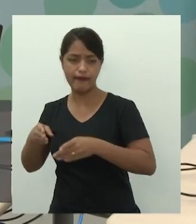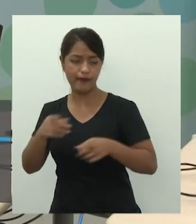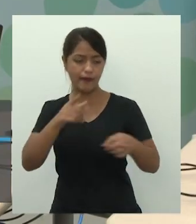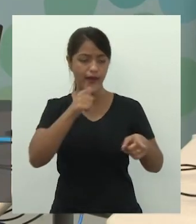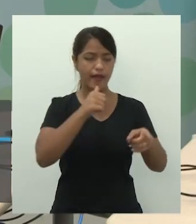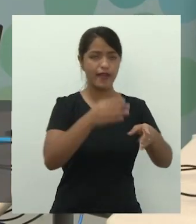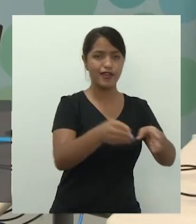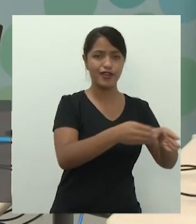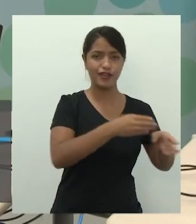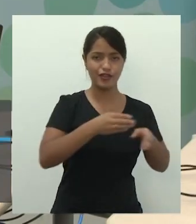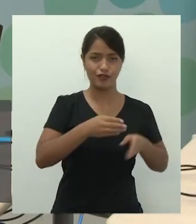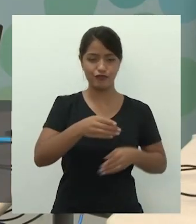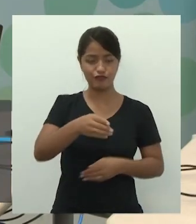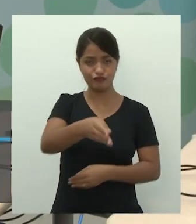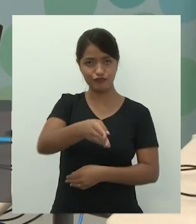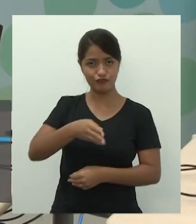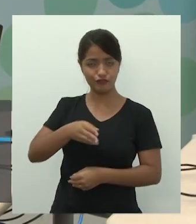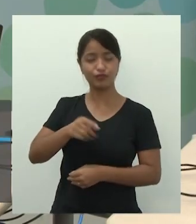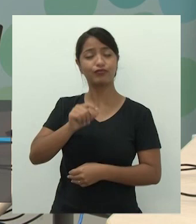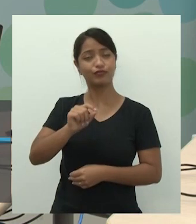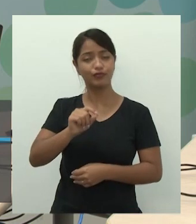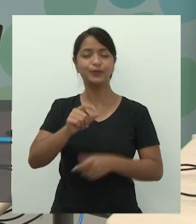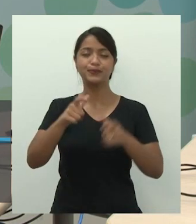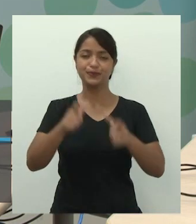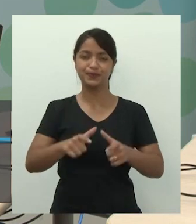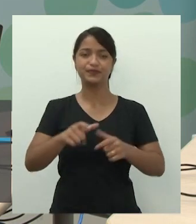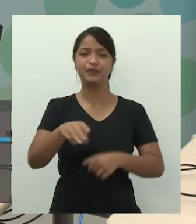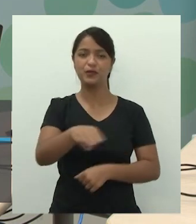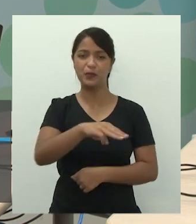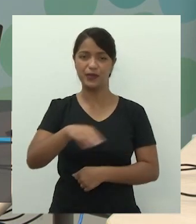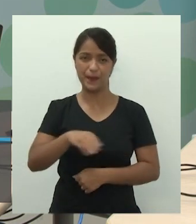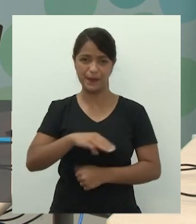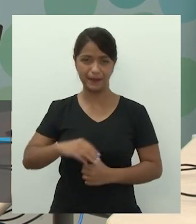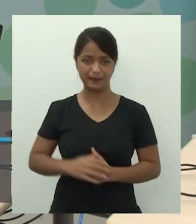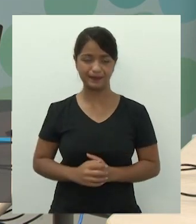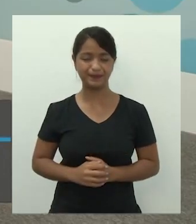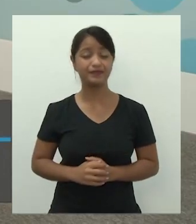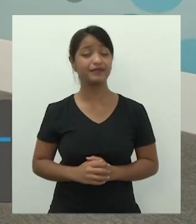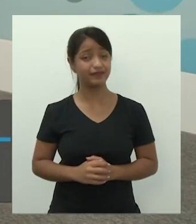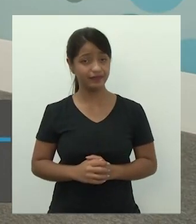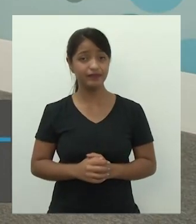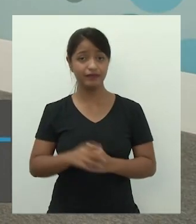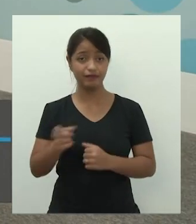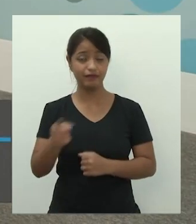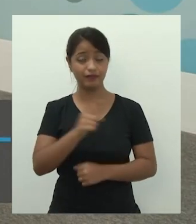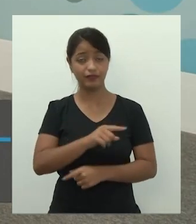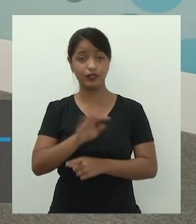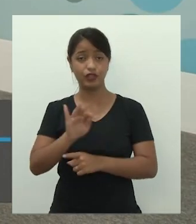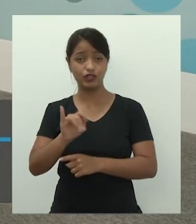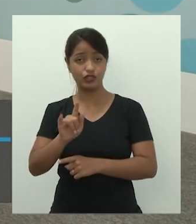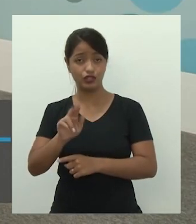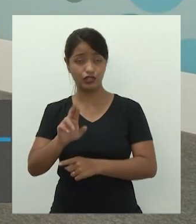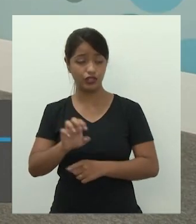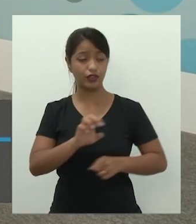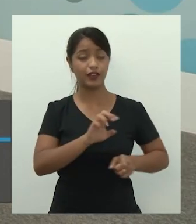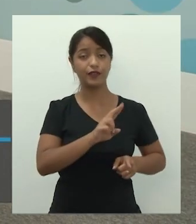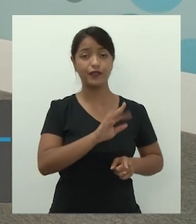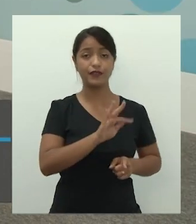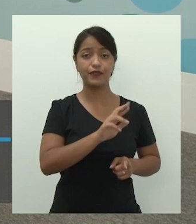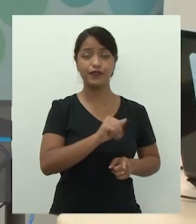rios Tigre e Eufrates. E isso que a professora exemplificou é perfeito, porque justamente